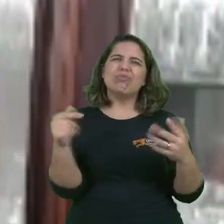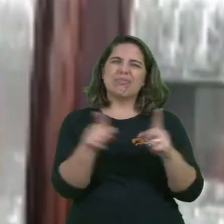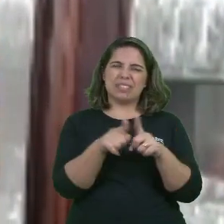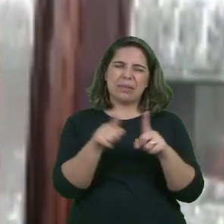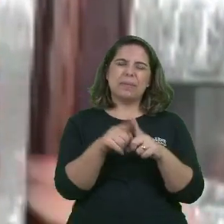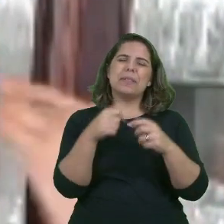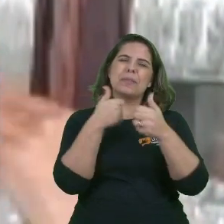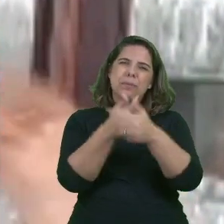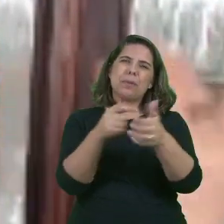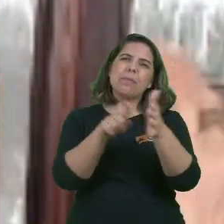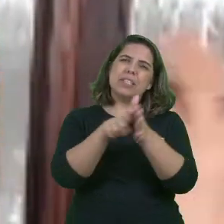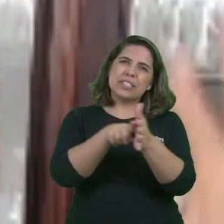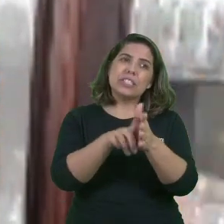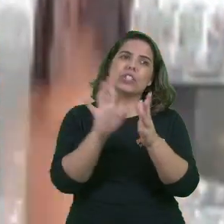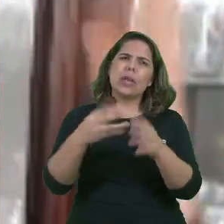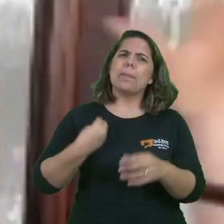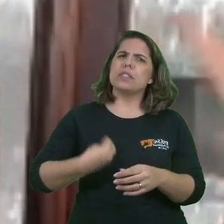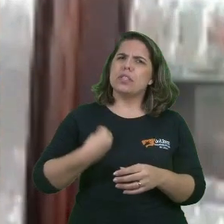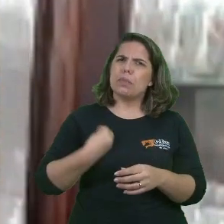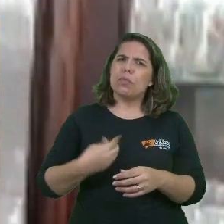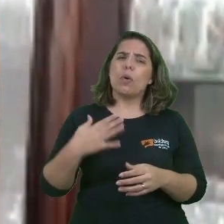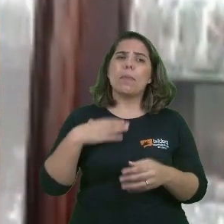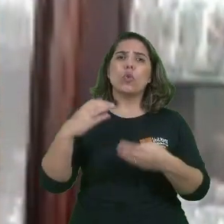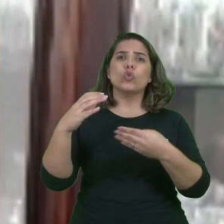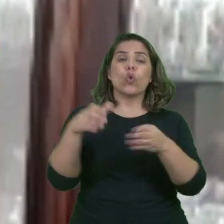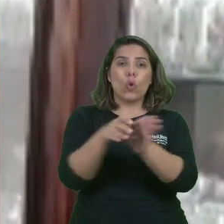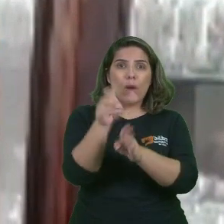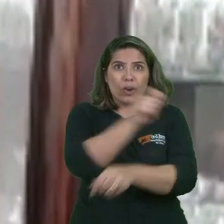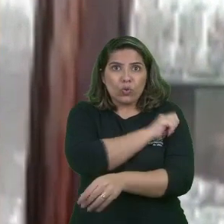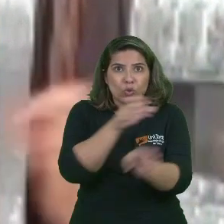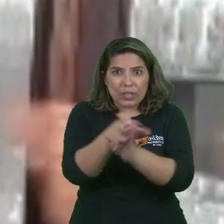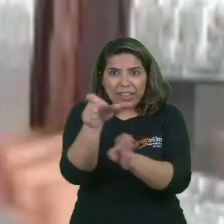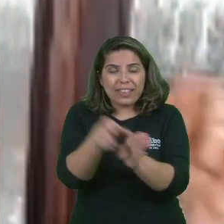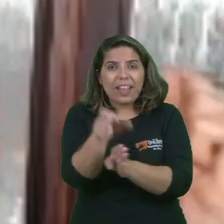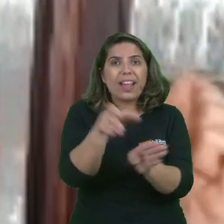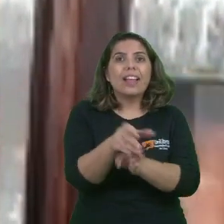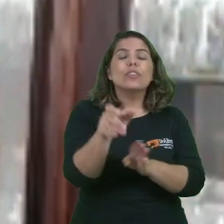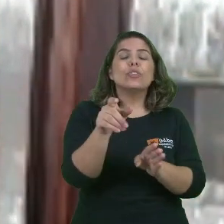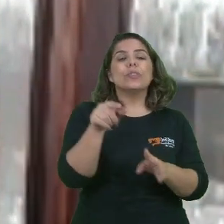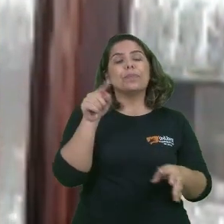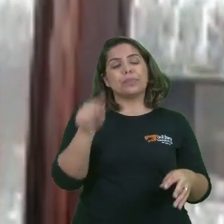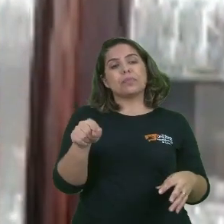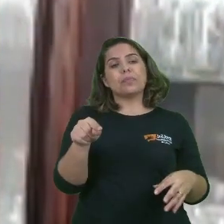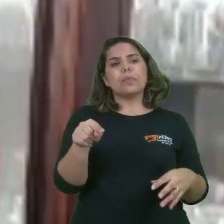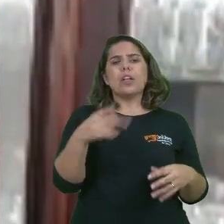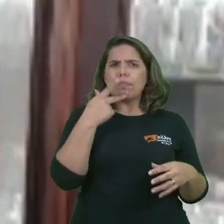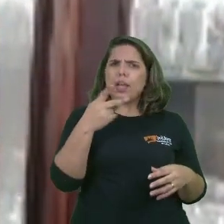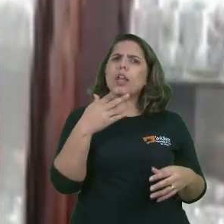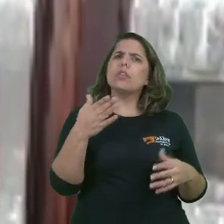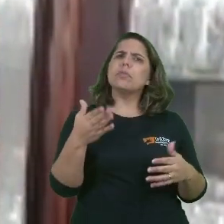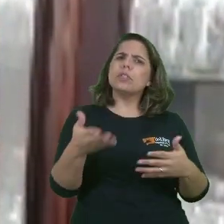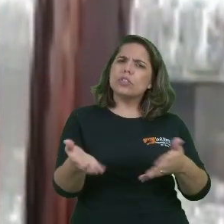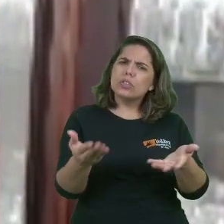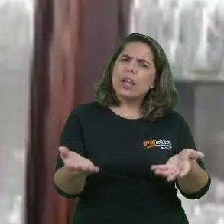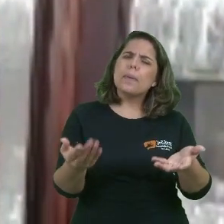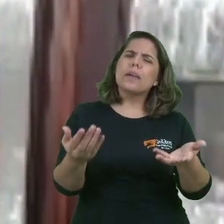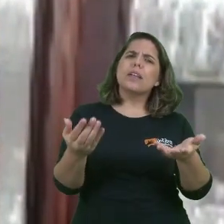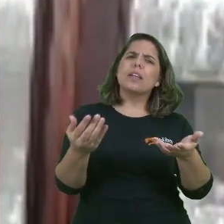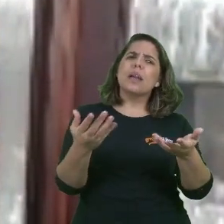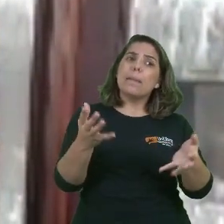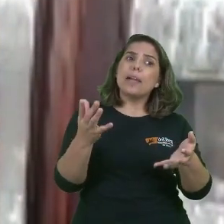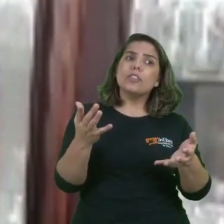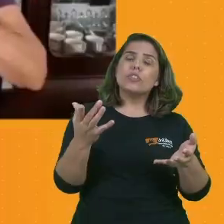o bem orientados a chegar mais perto a